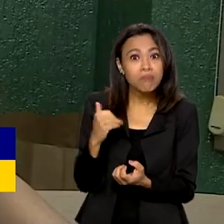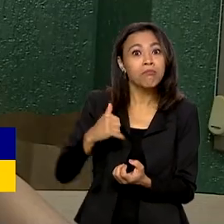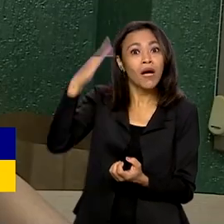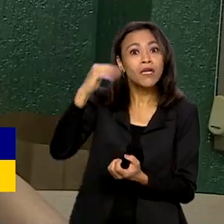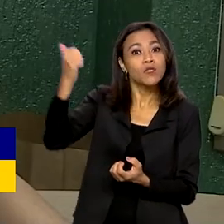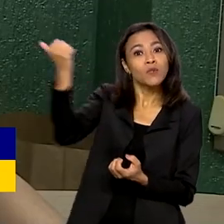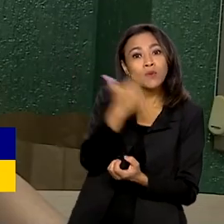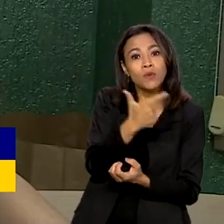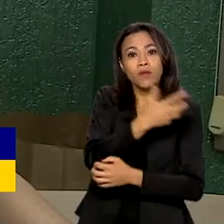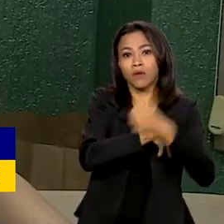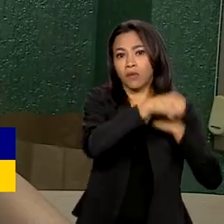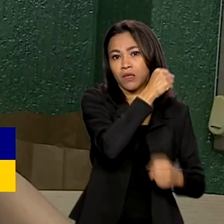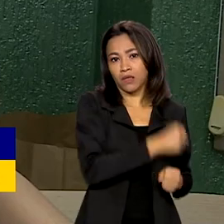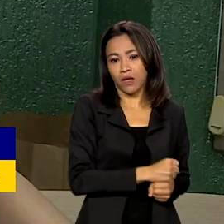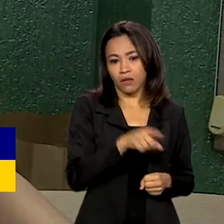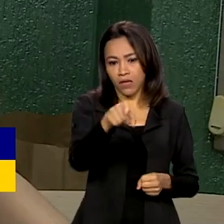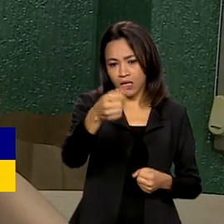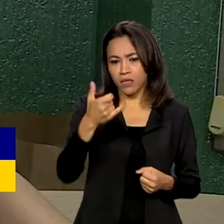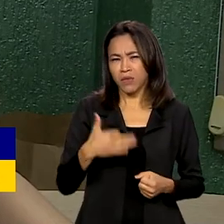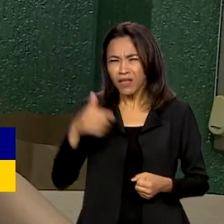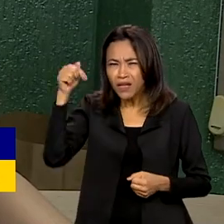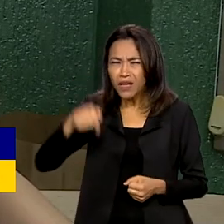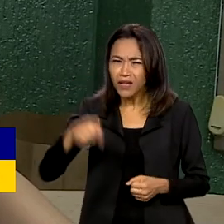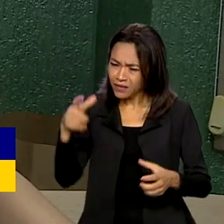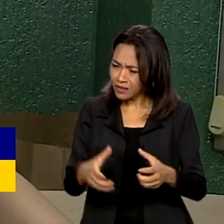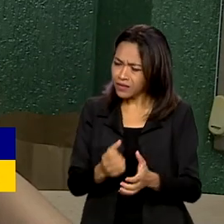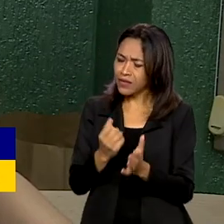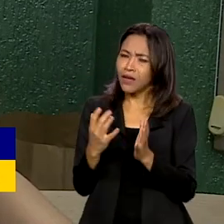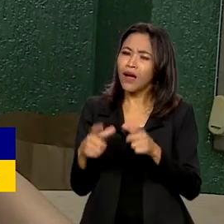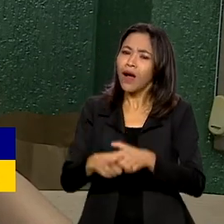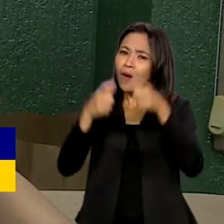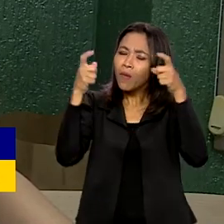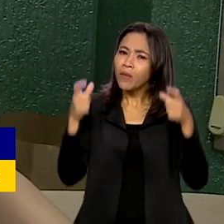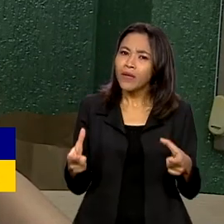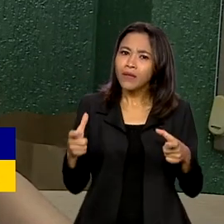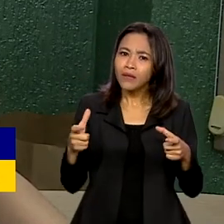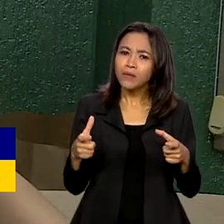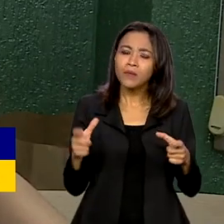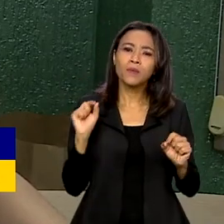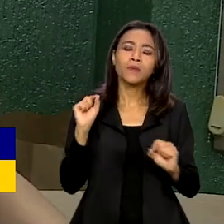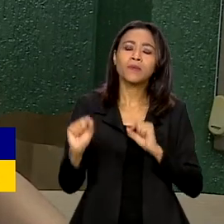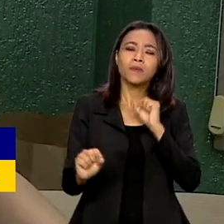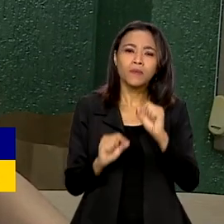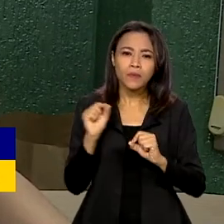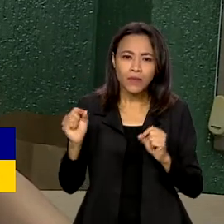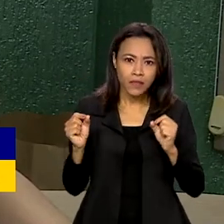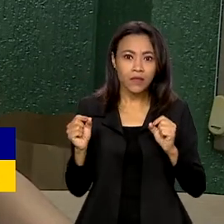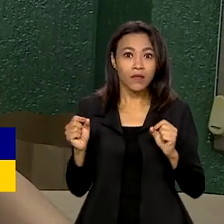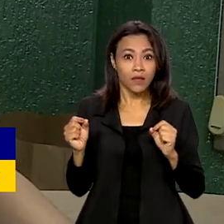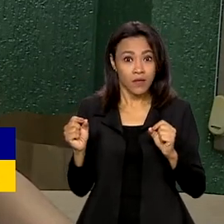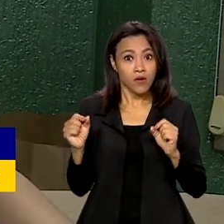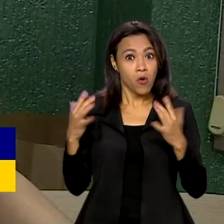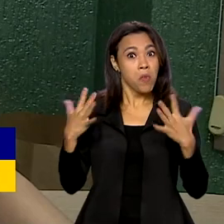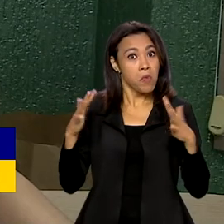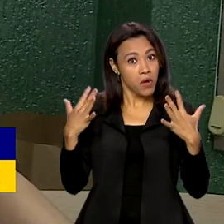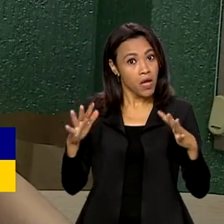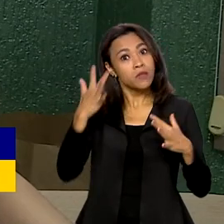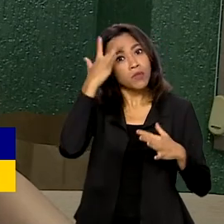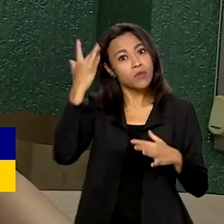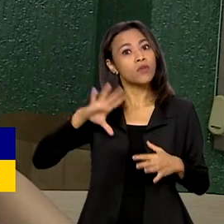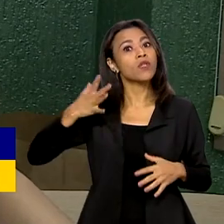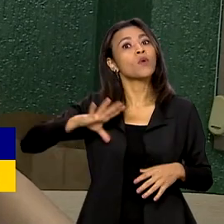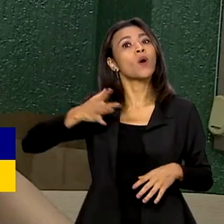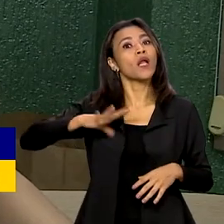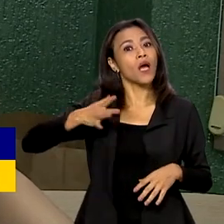esse aumento é um motivo até de comemoração no sentido de que de que as pessoas estão criando coragem